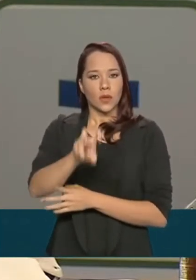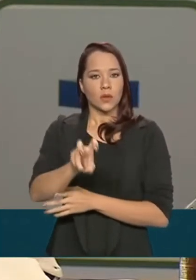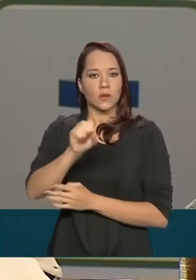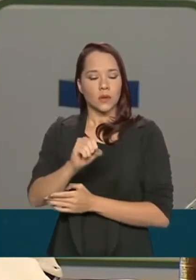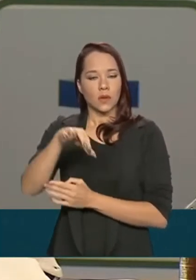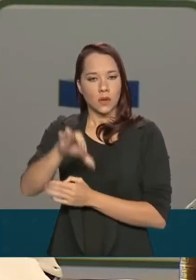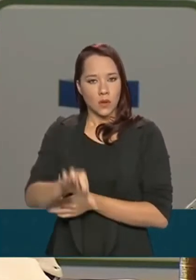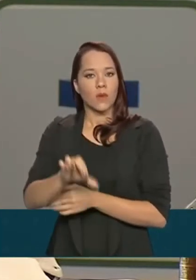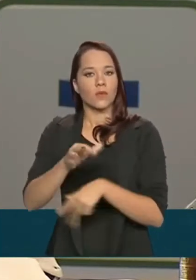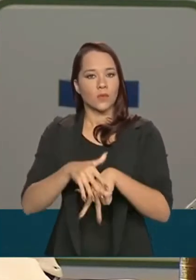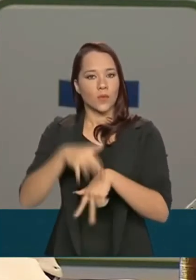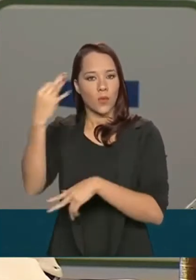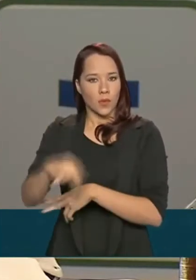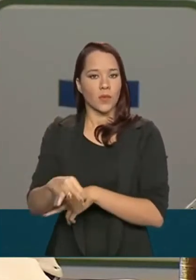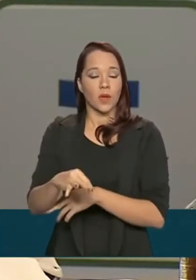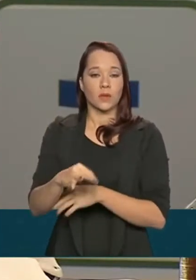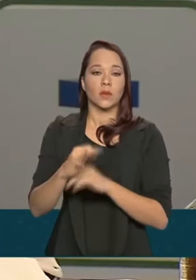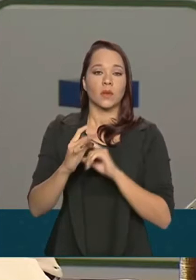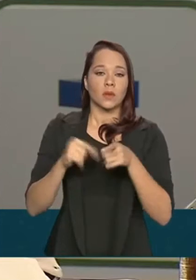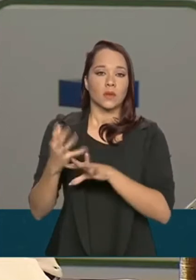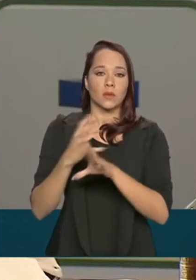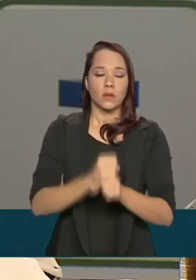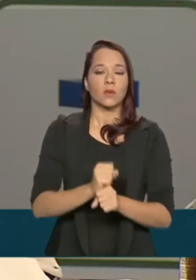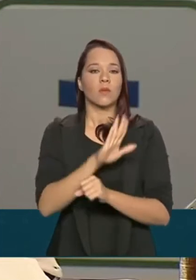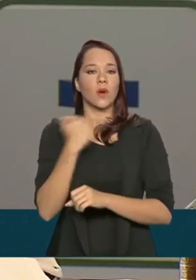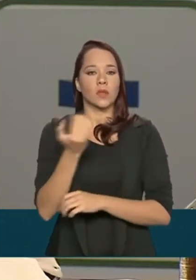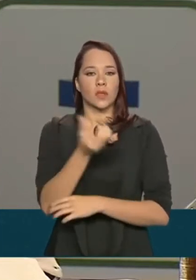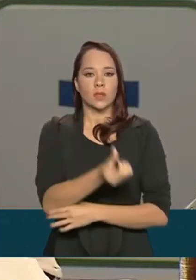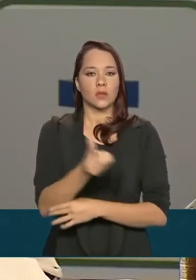1.668.589 casos confirmados, perfazendo um total de óbitos de